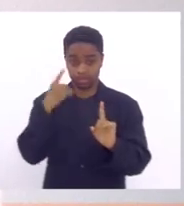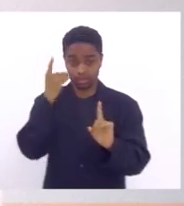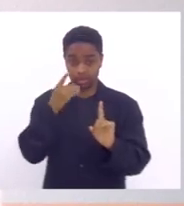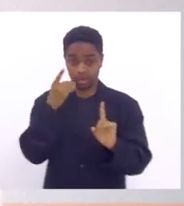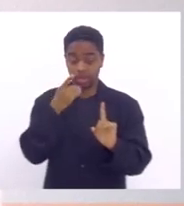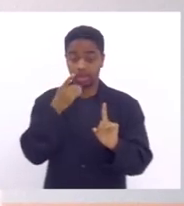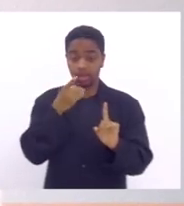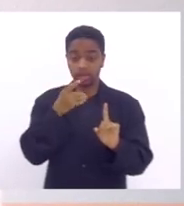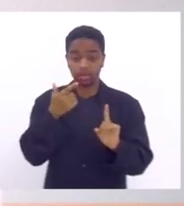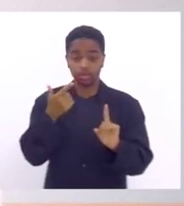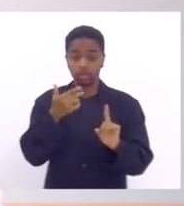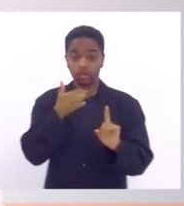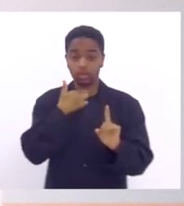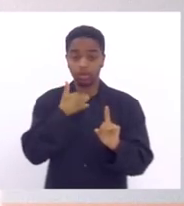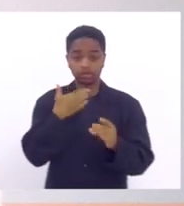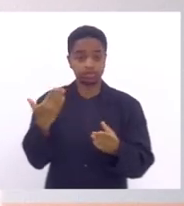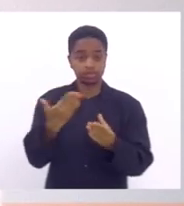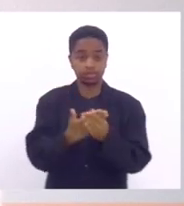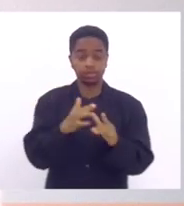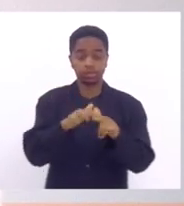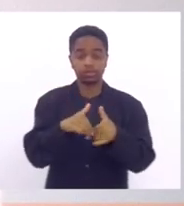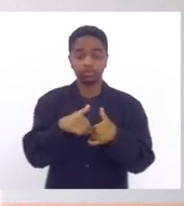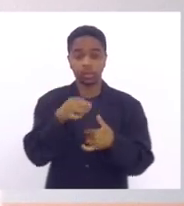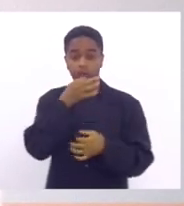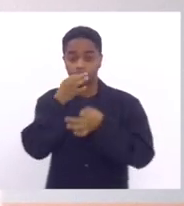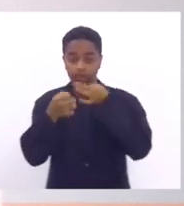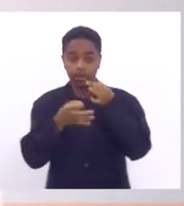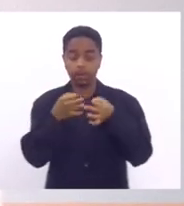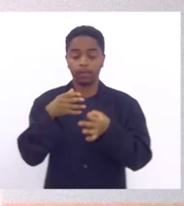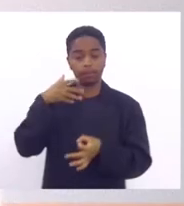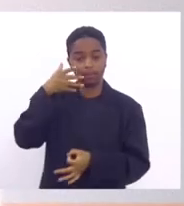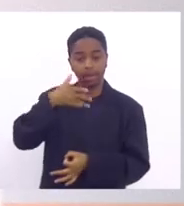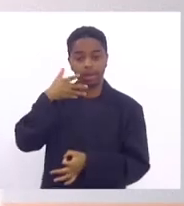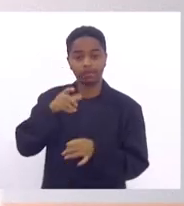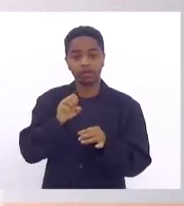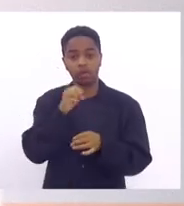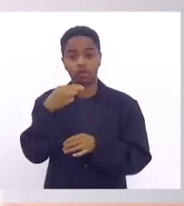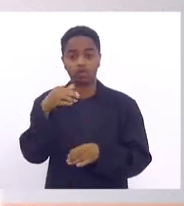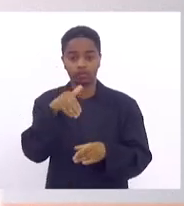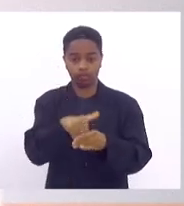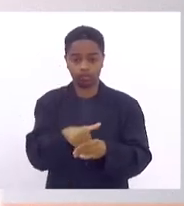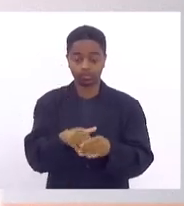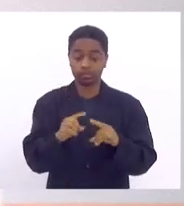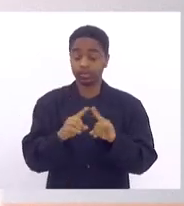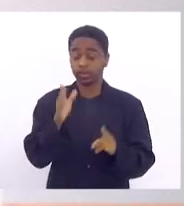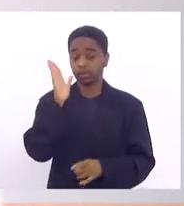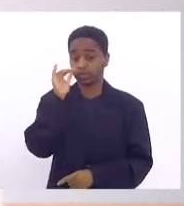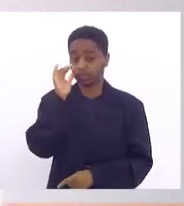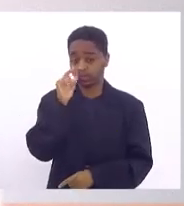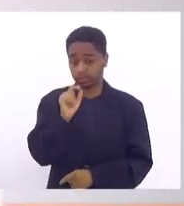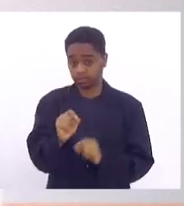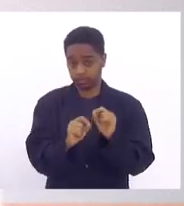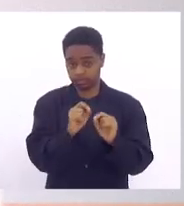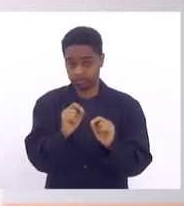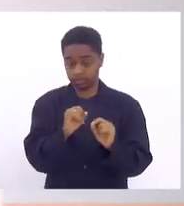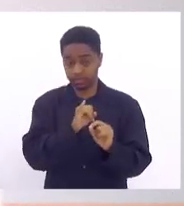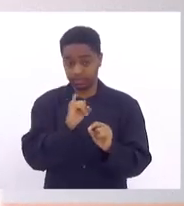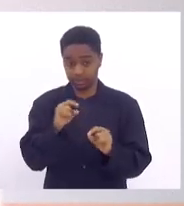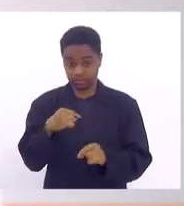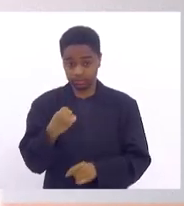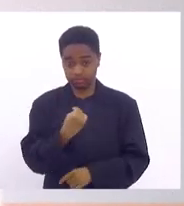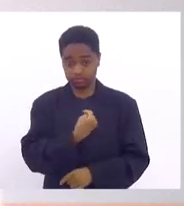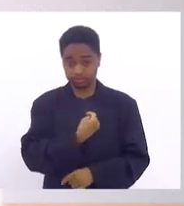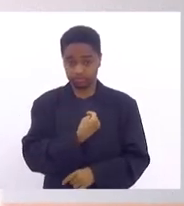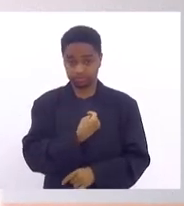opinião palavra e voto é curioso que se a gente for olhar o